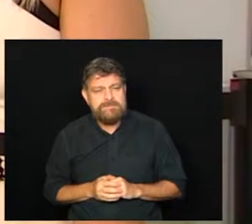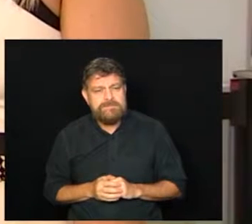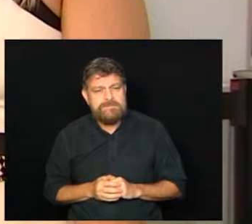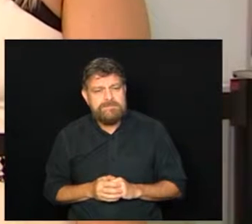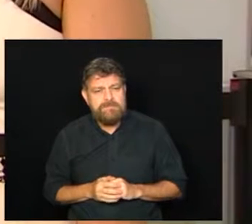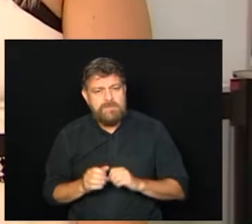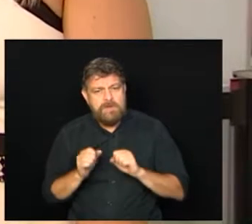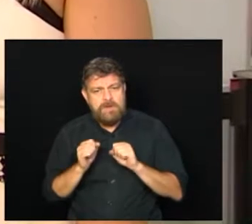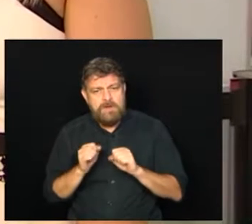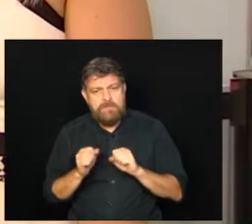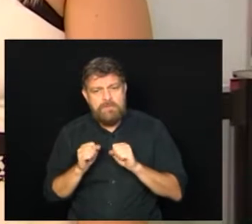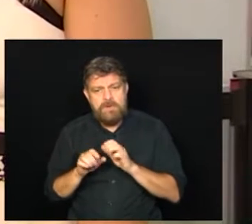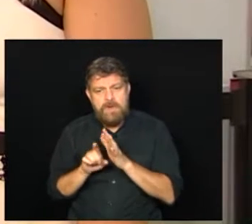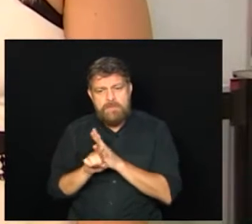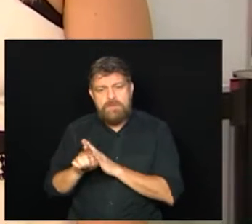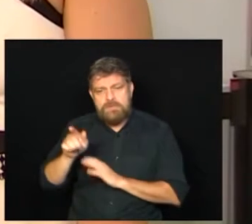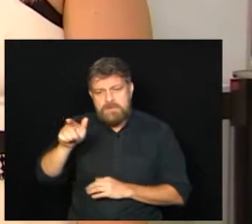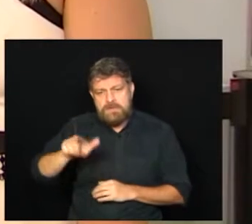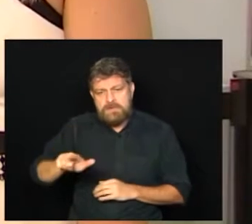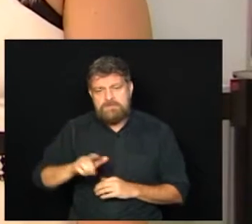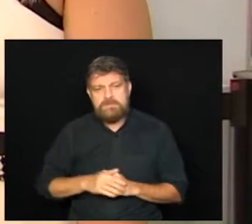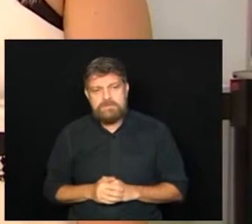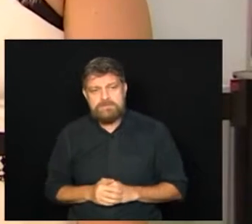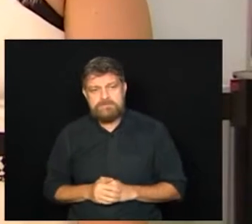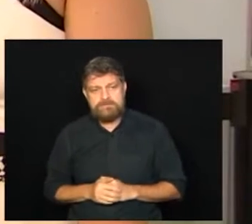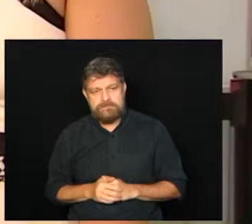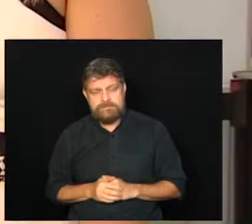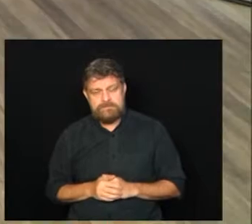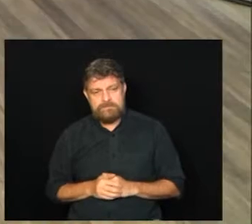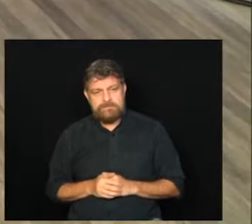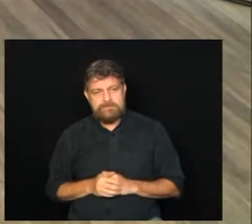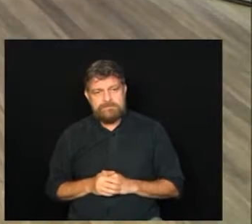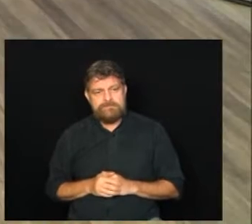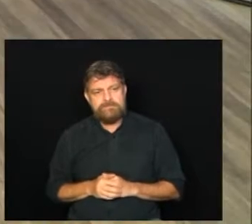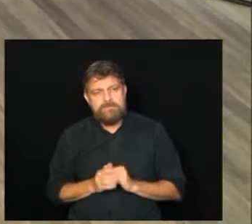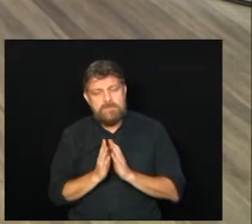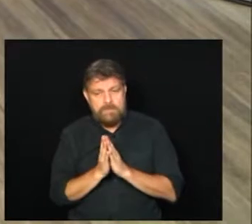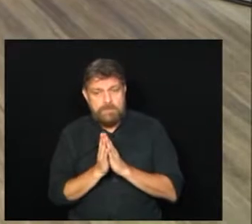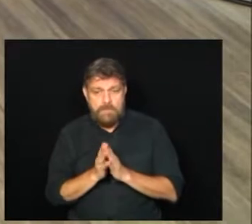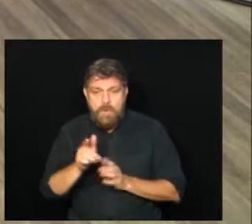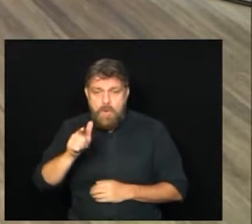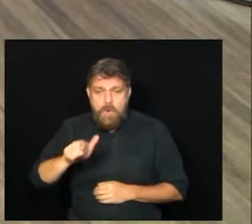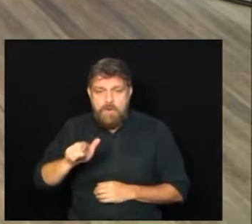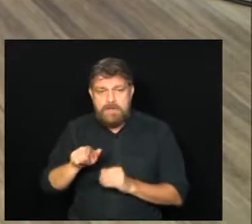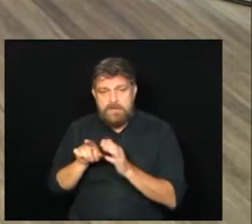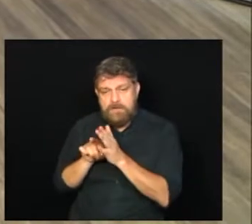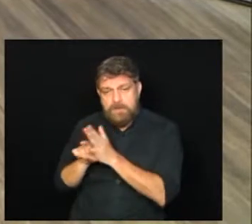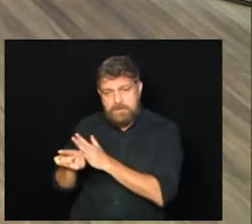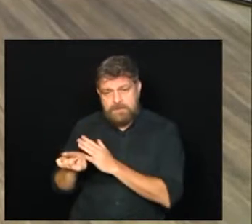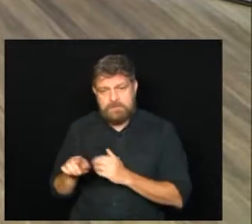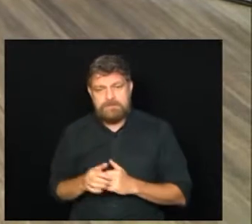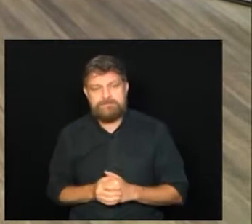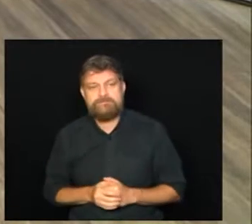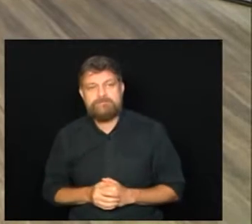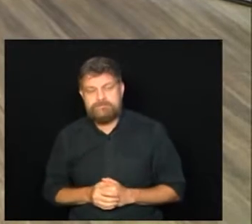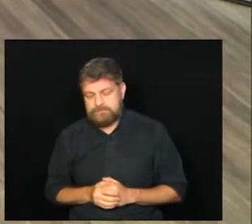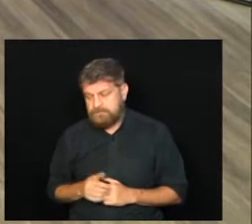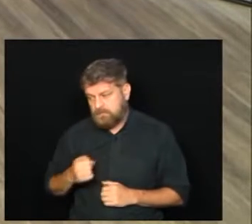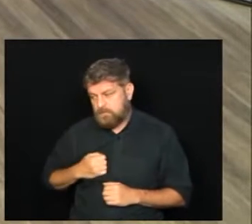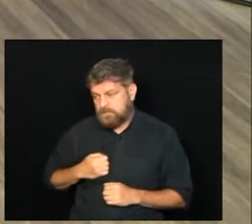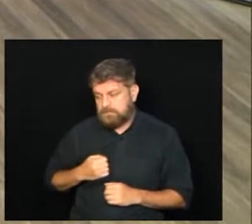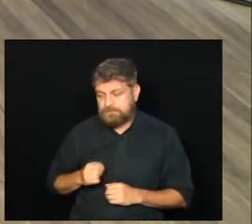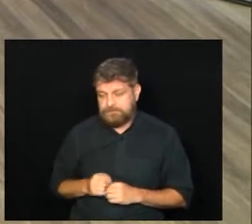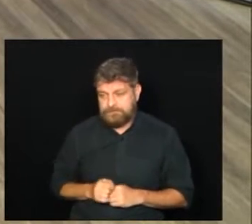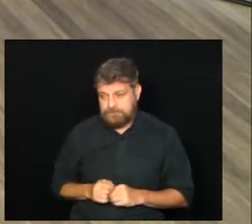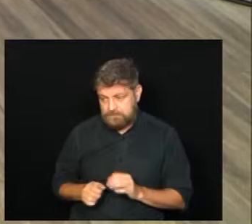posso repetir a pergunta. Beleza, agora eu te ouço. Por favor, repete a pergunta aqui para Camila, Gabriel. Tá certo, vou repetir a pergunta então.